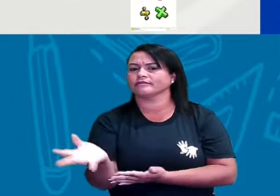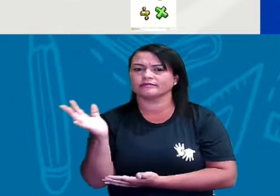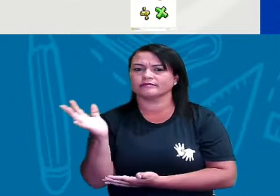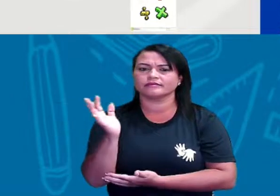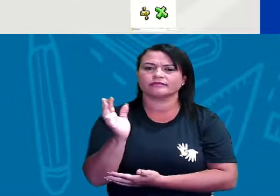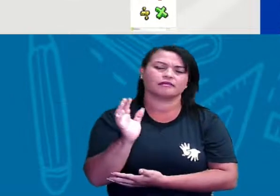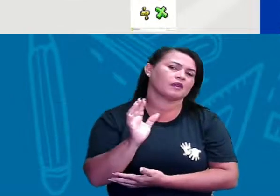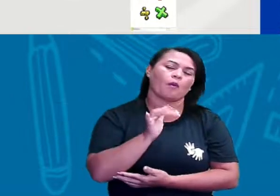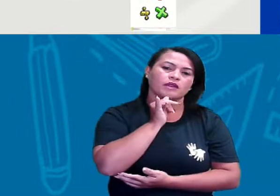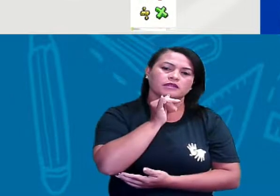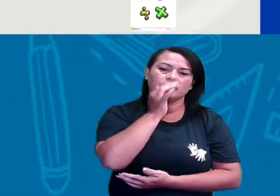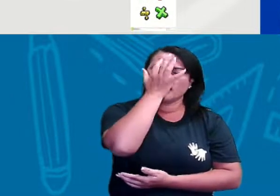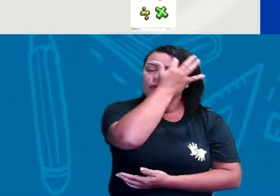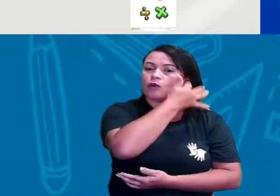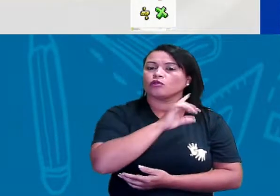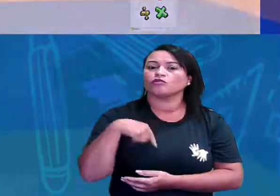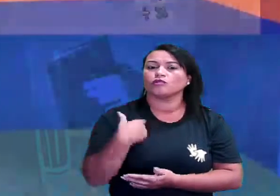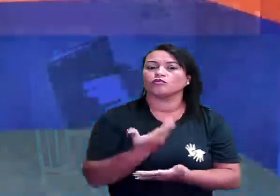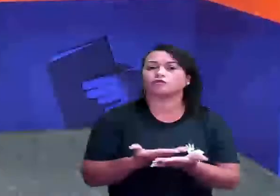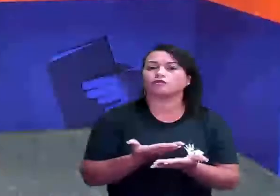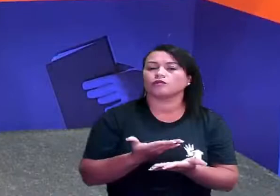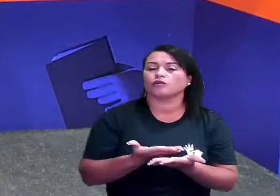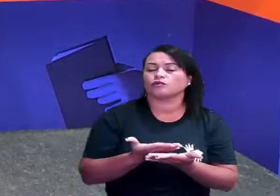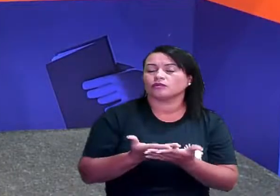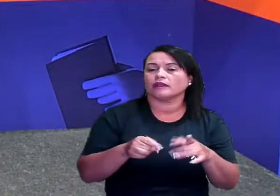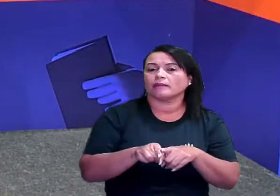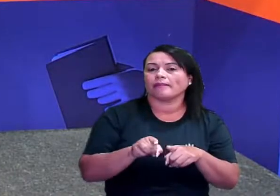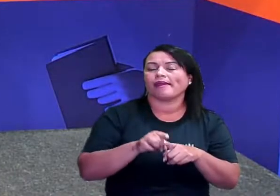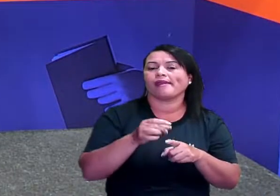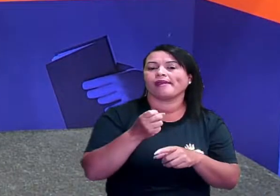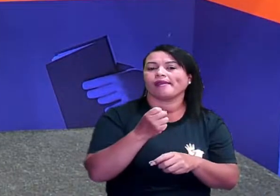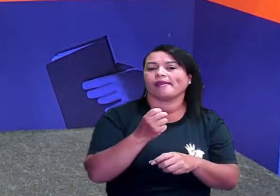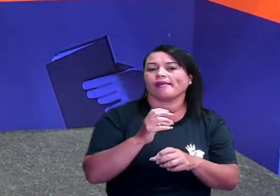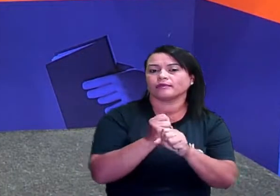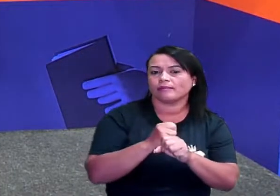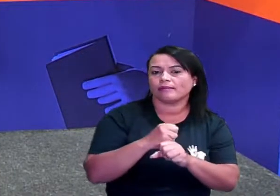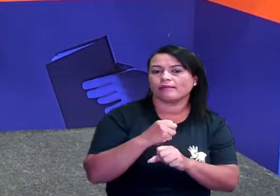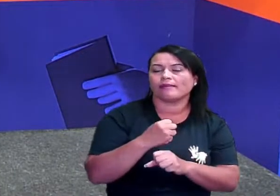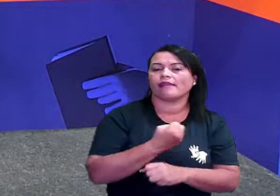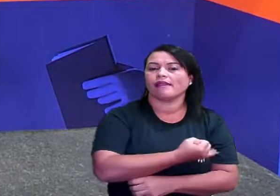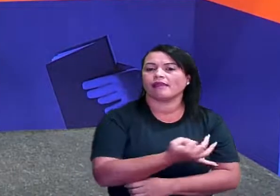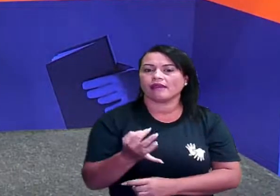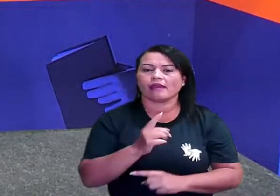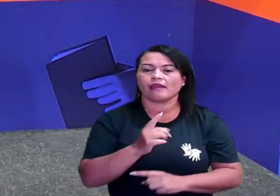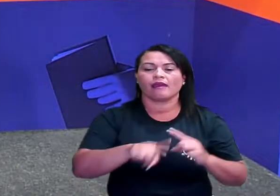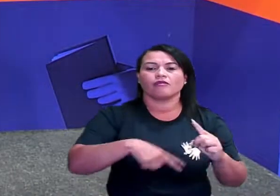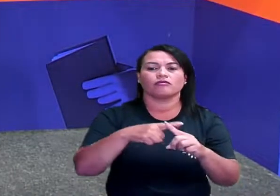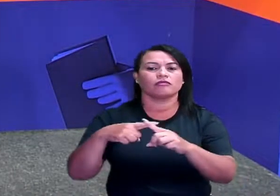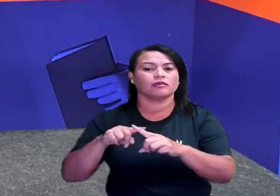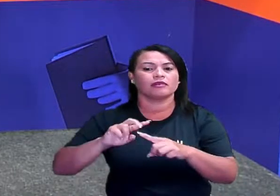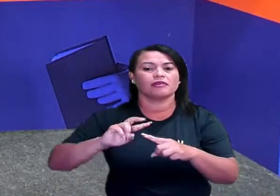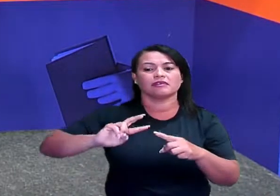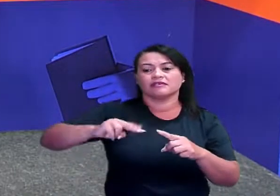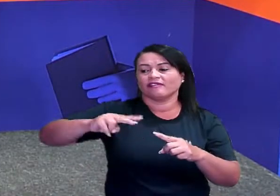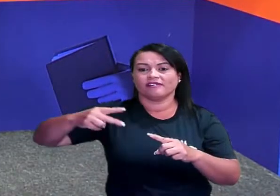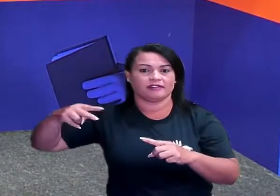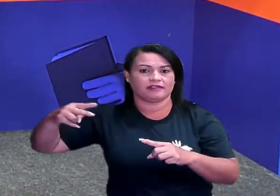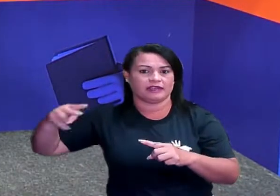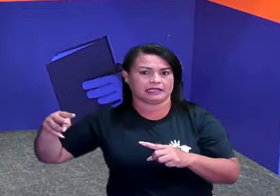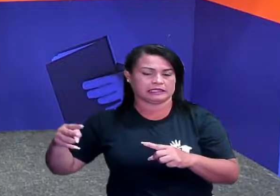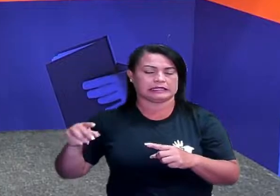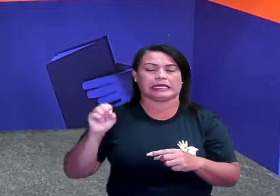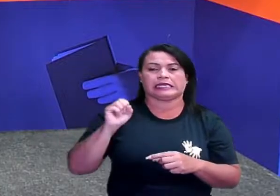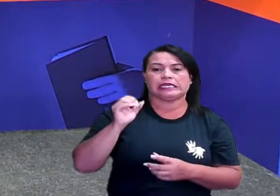certo? Ou seja, nós vamos multiplicar o número pela quantidade de vezes do meu expoente, tá? Um